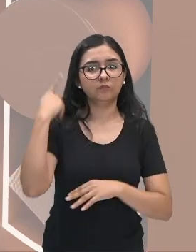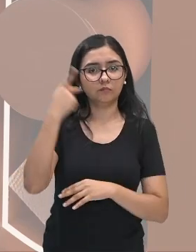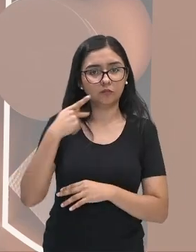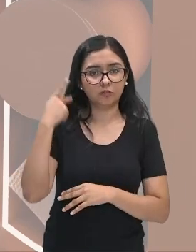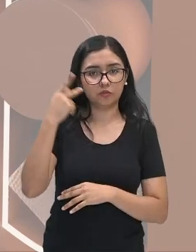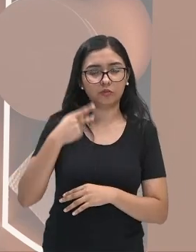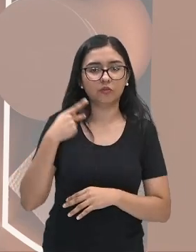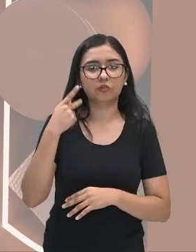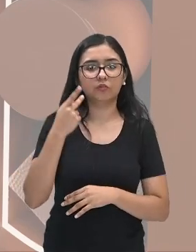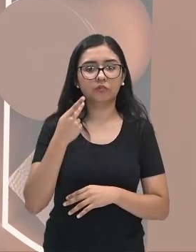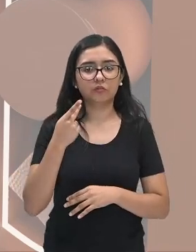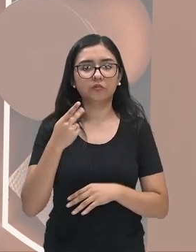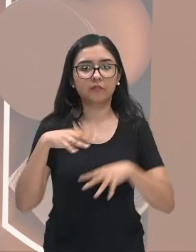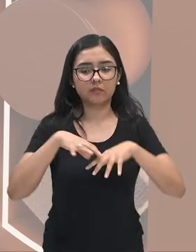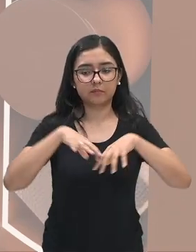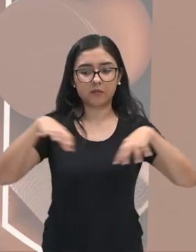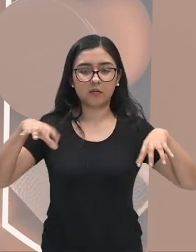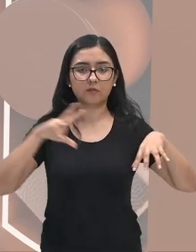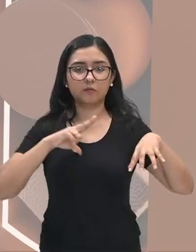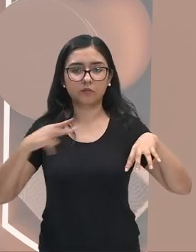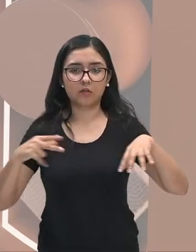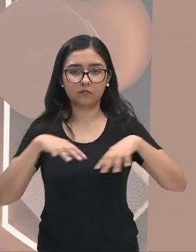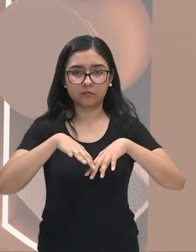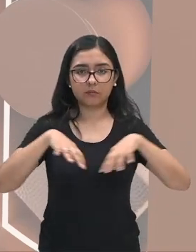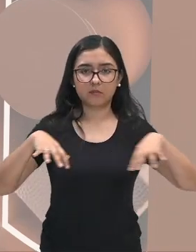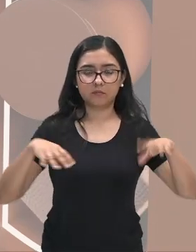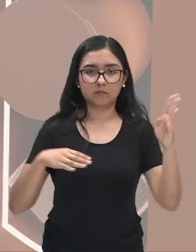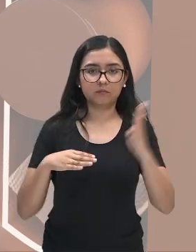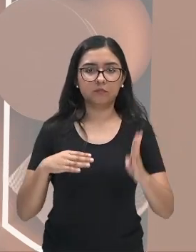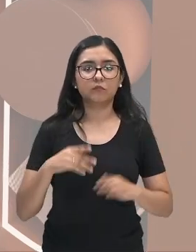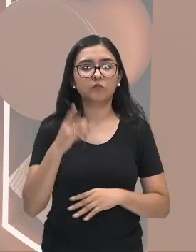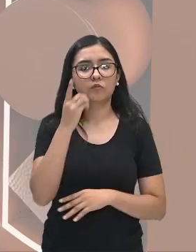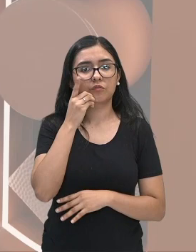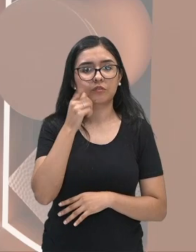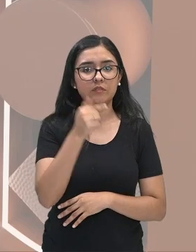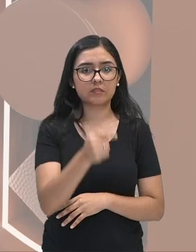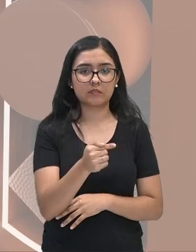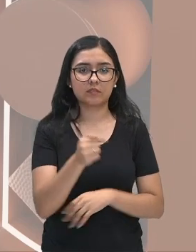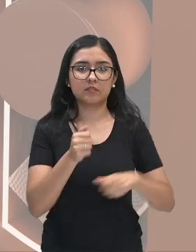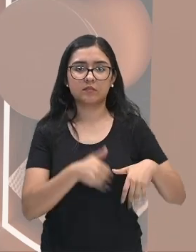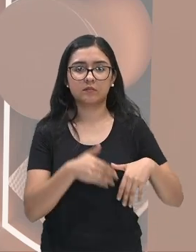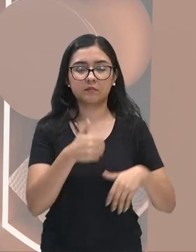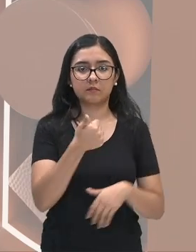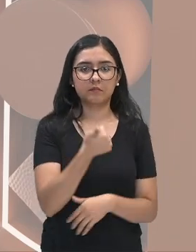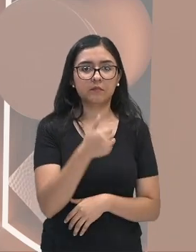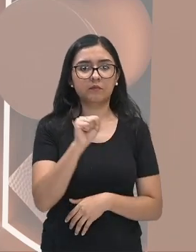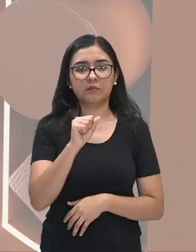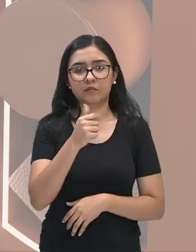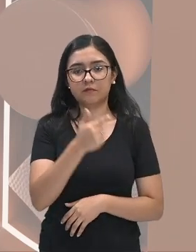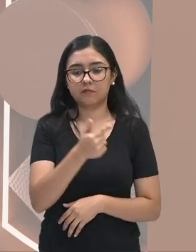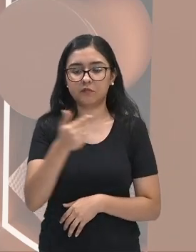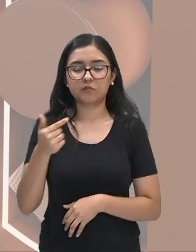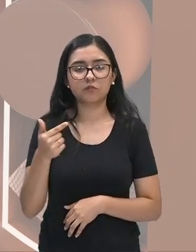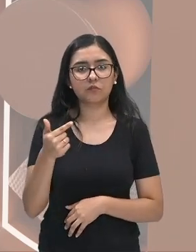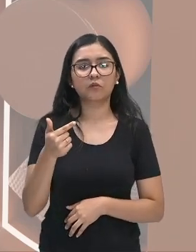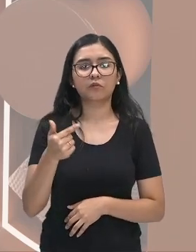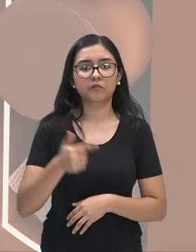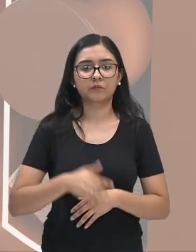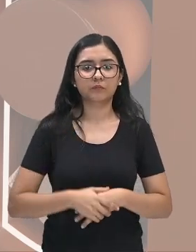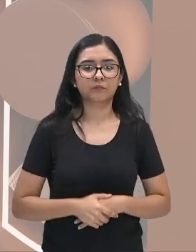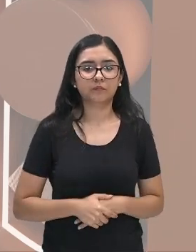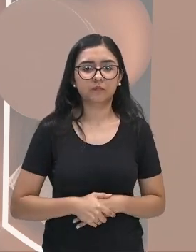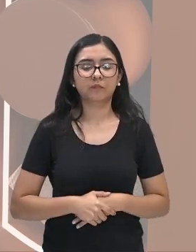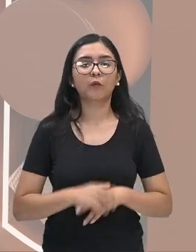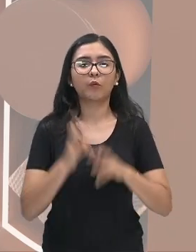politicamente de Portugal, né, no dia 7 de setembro de 1822, com o